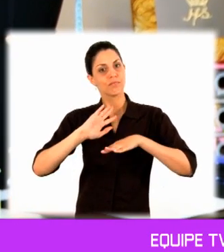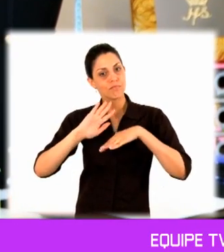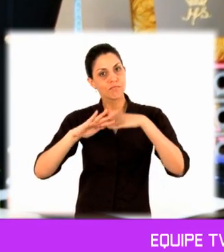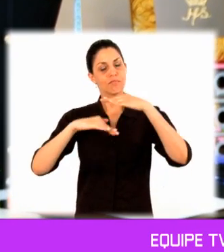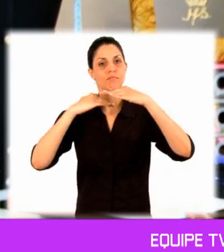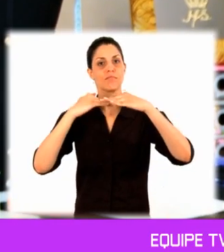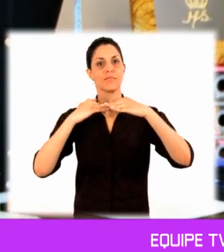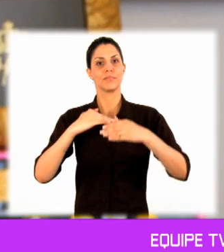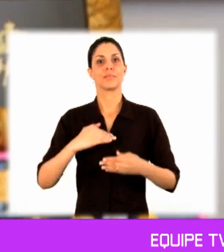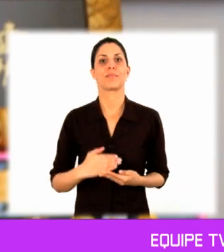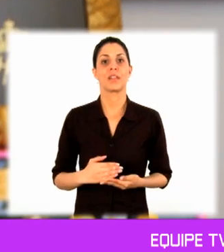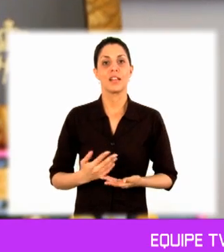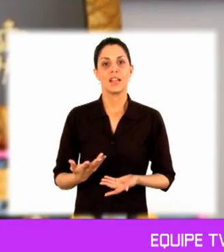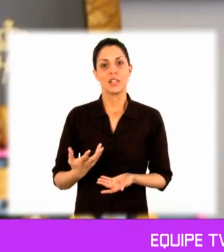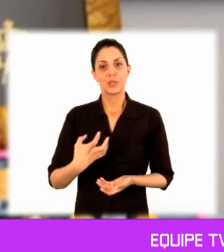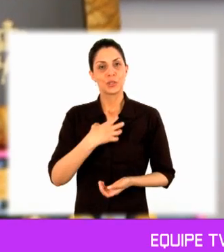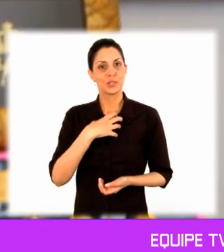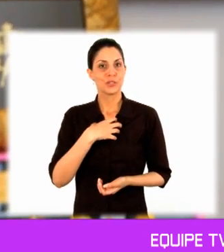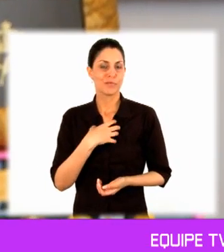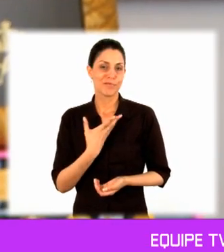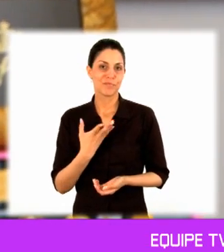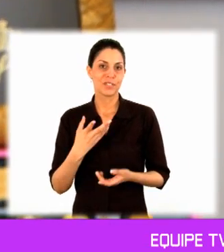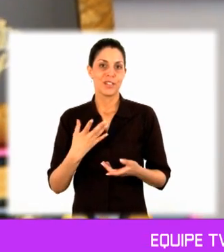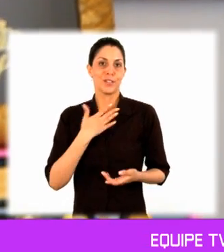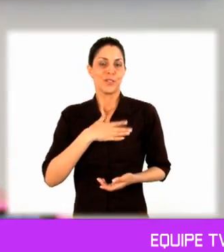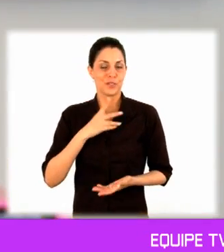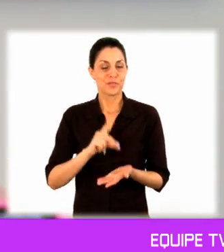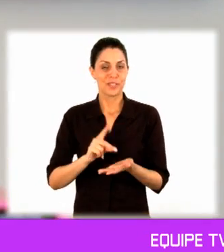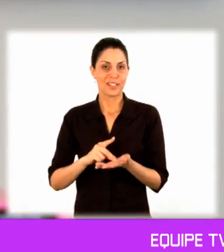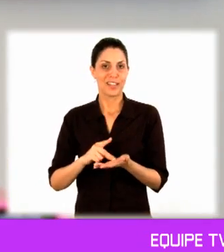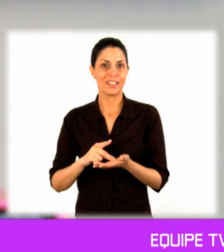para engrandecer. Para mim foi muito gratificante participar.